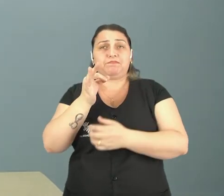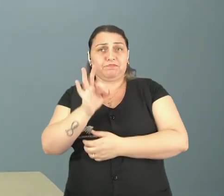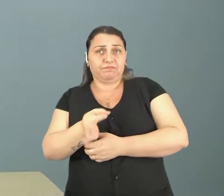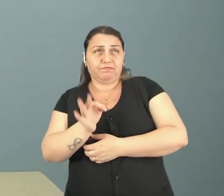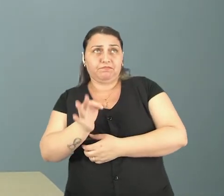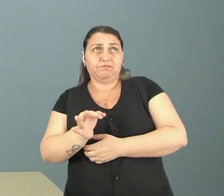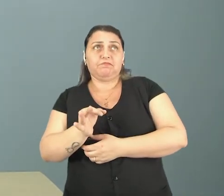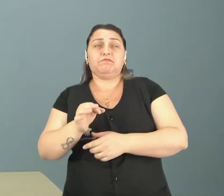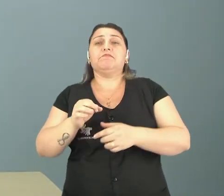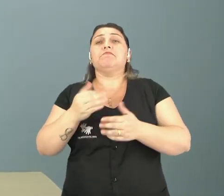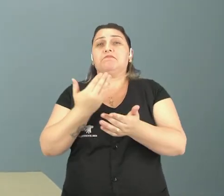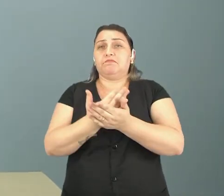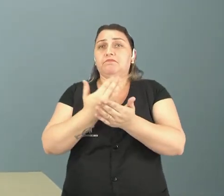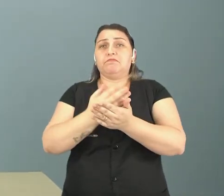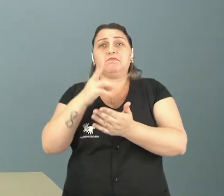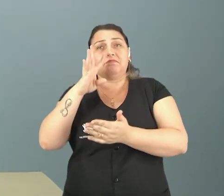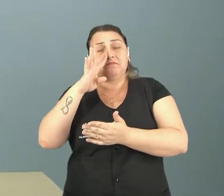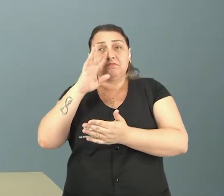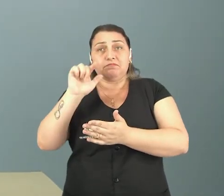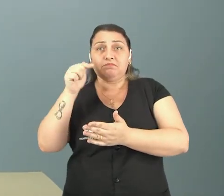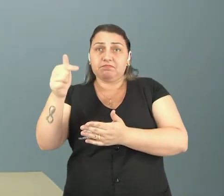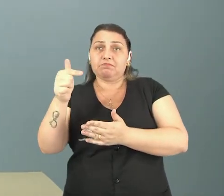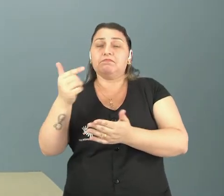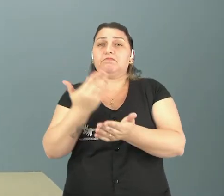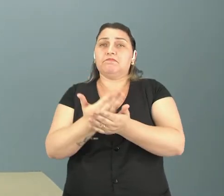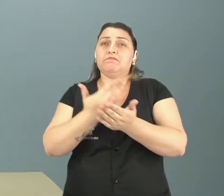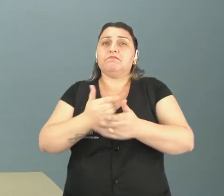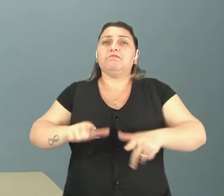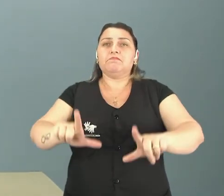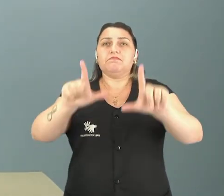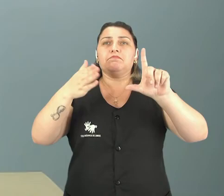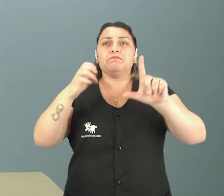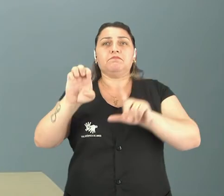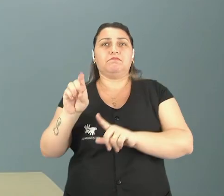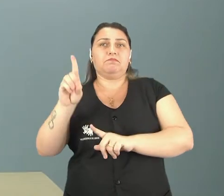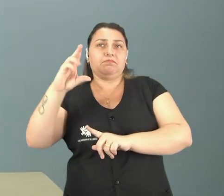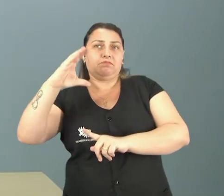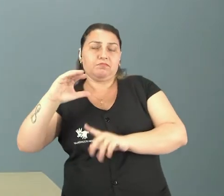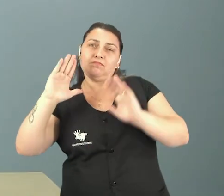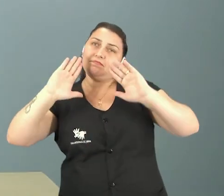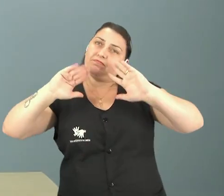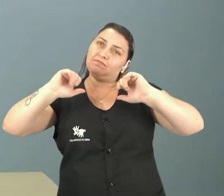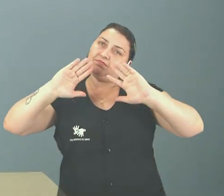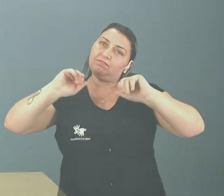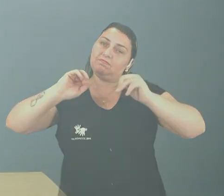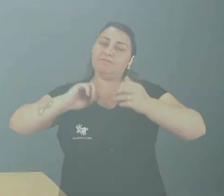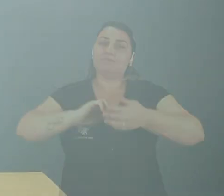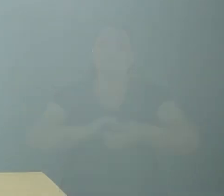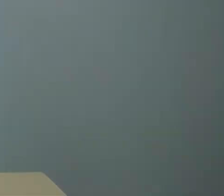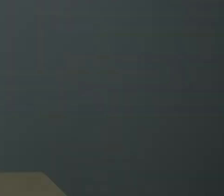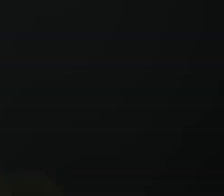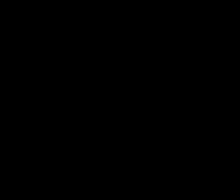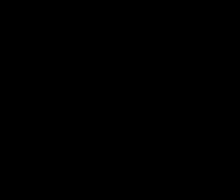certinho? E para acessar essa aula e outras, acesse a plataforma Eduque. Tchau, tchau!